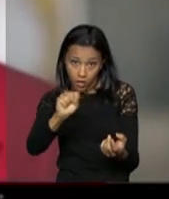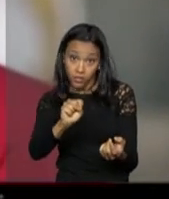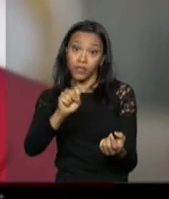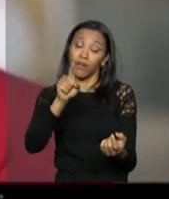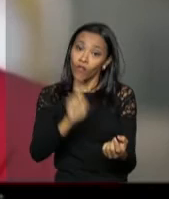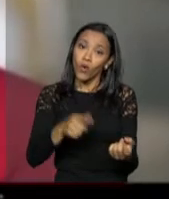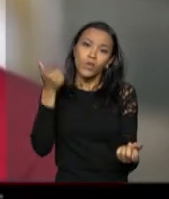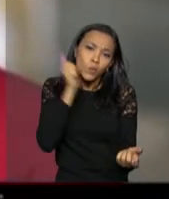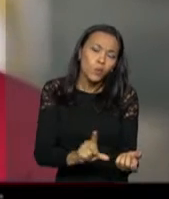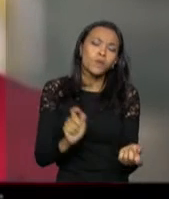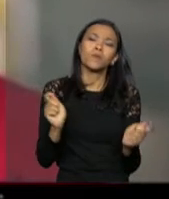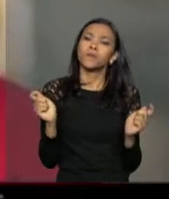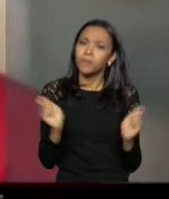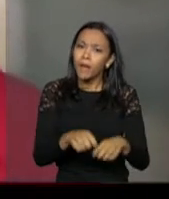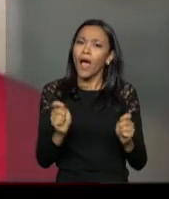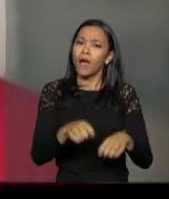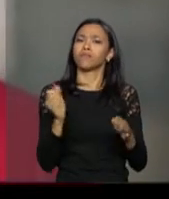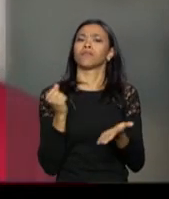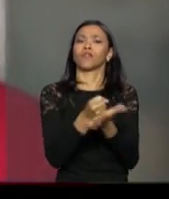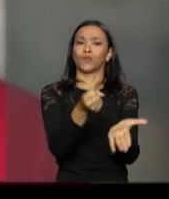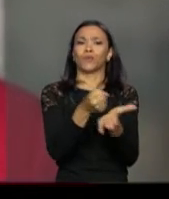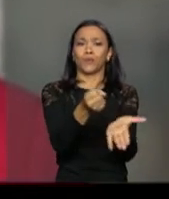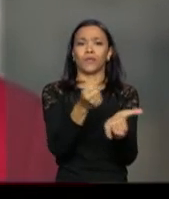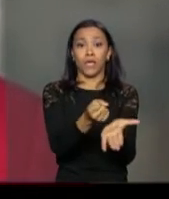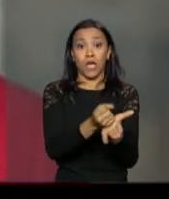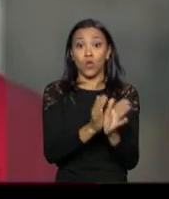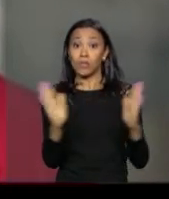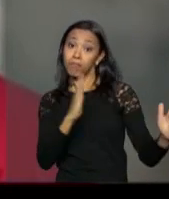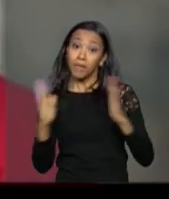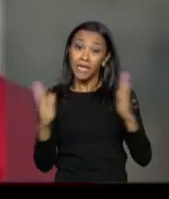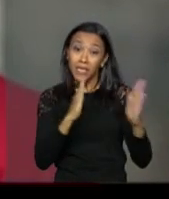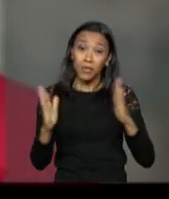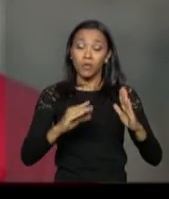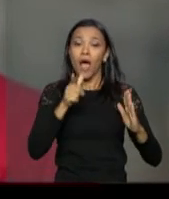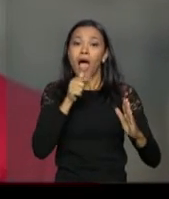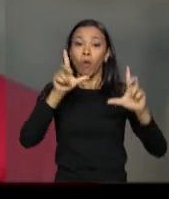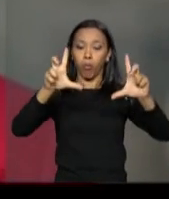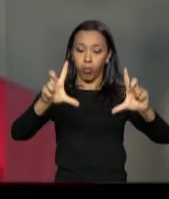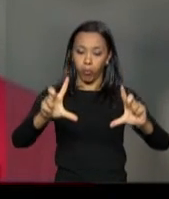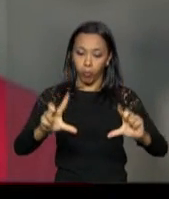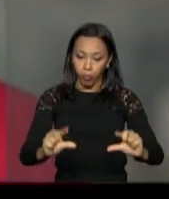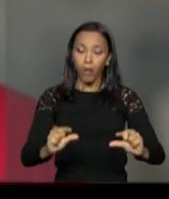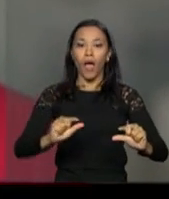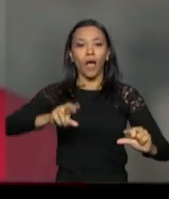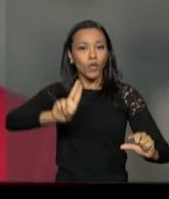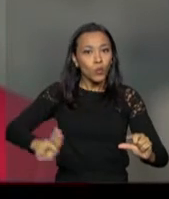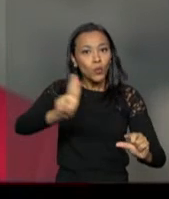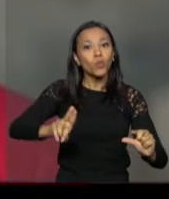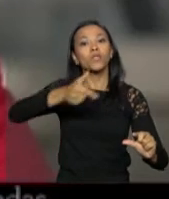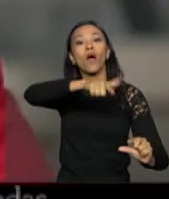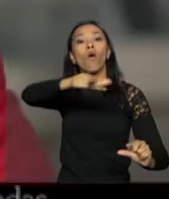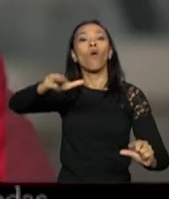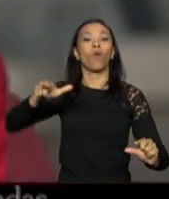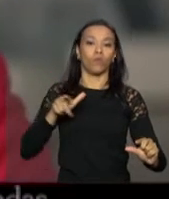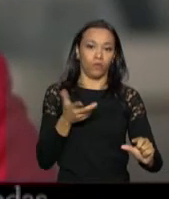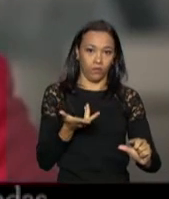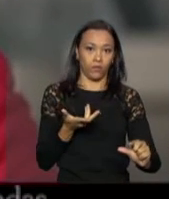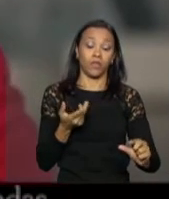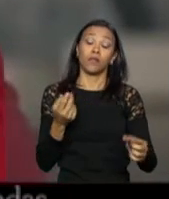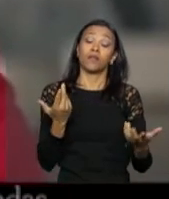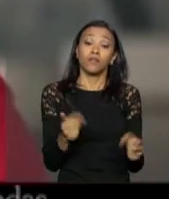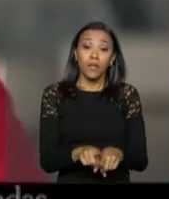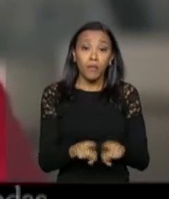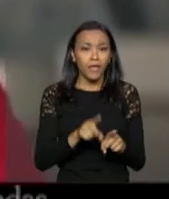com a capacidade de compensar os períodos de nível baixo de água nos reservatórios das hidrelétricas.